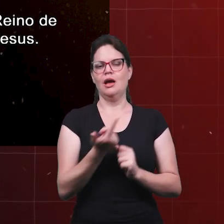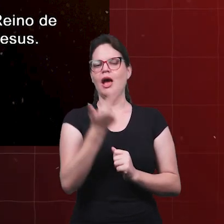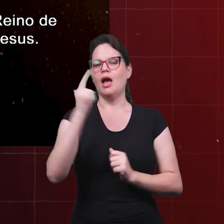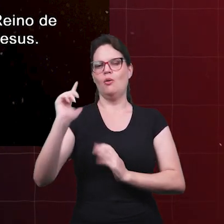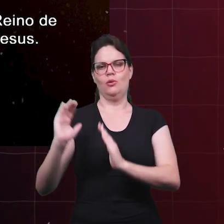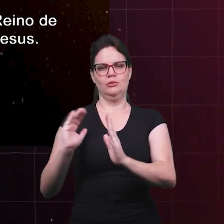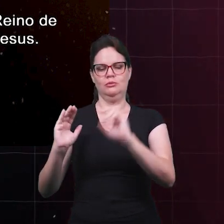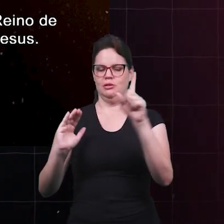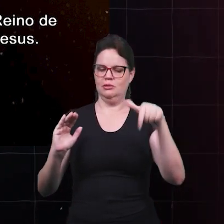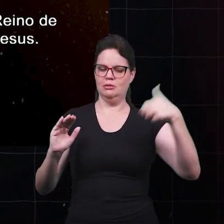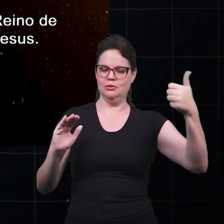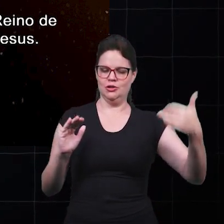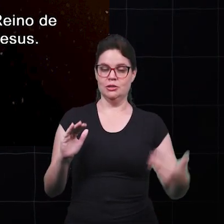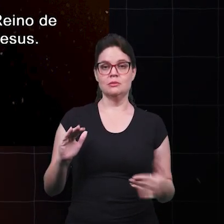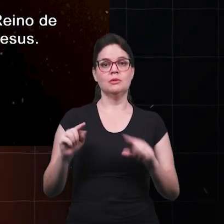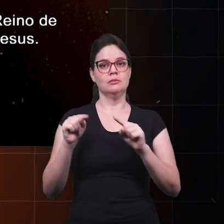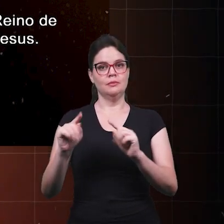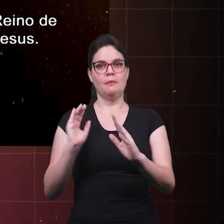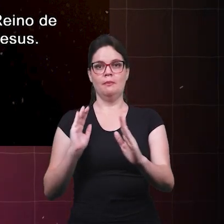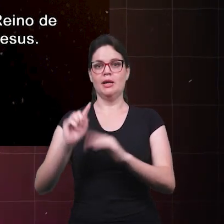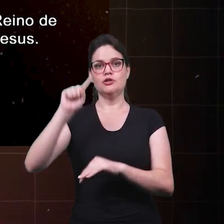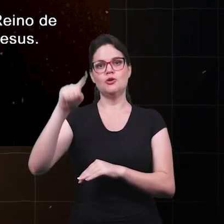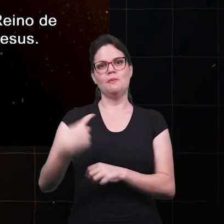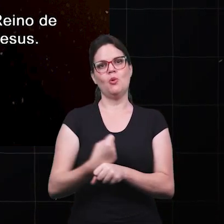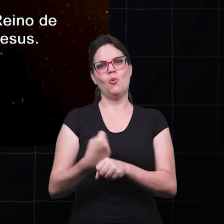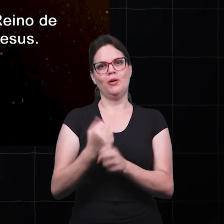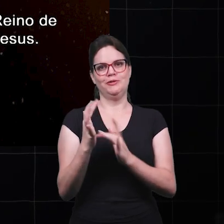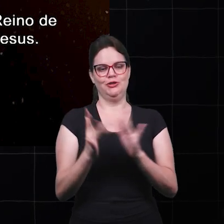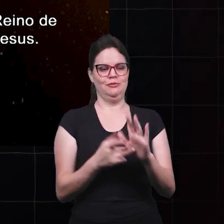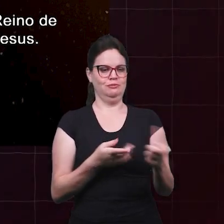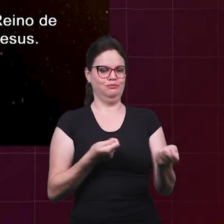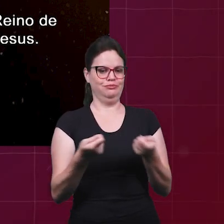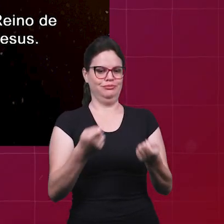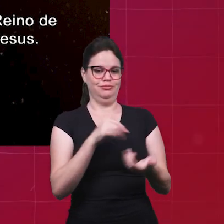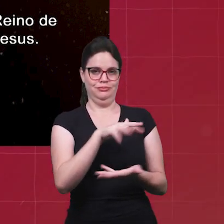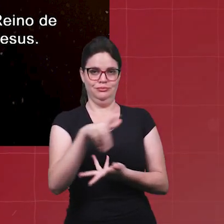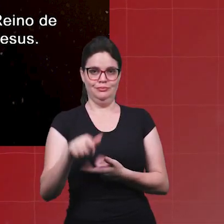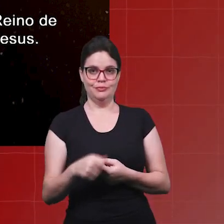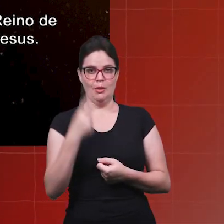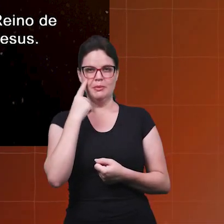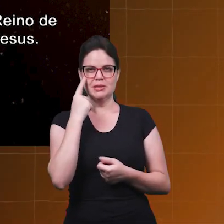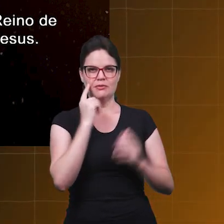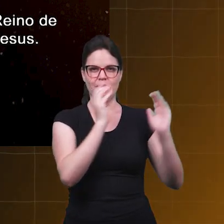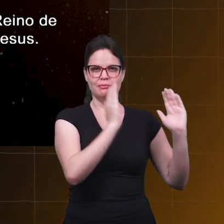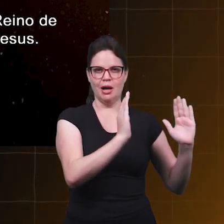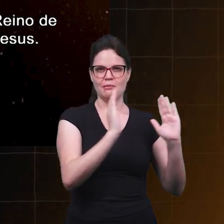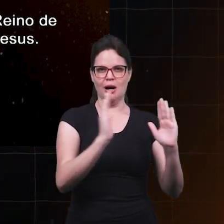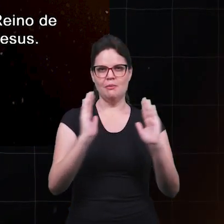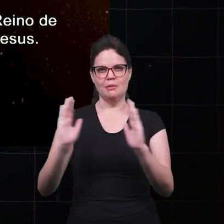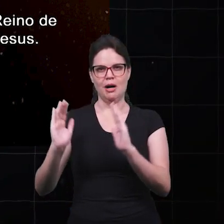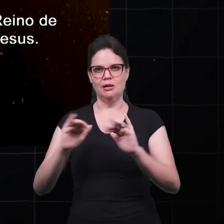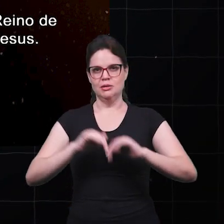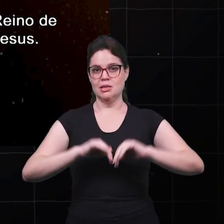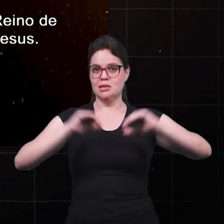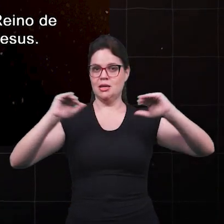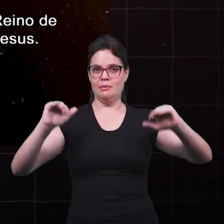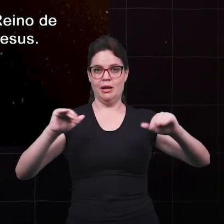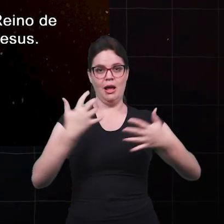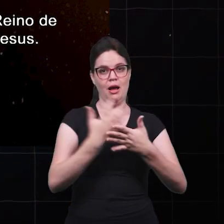momento. Mas os irmãos veem que nesse gráfico dá para a gente ver exatamente a separação desses dois eventos. Arrebatamento da